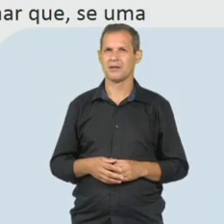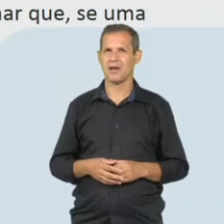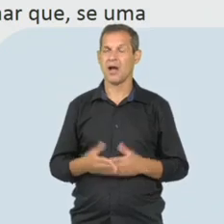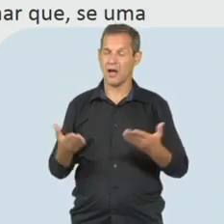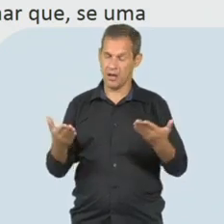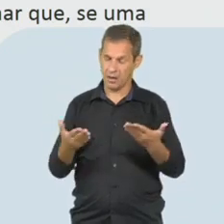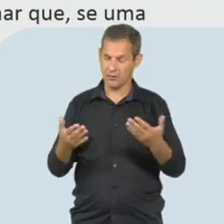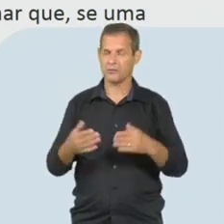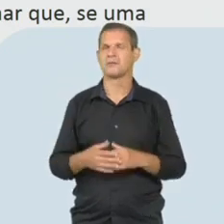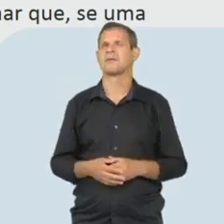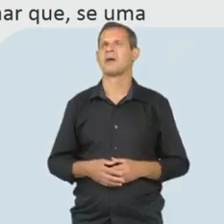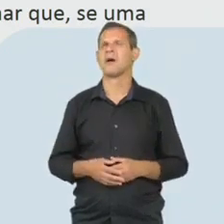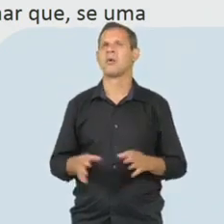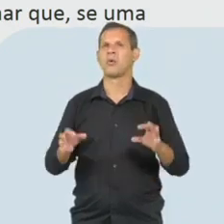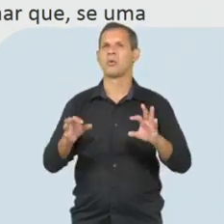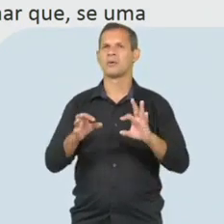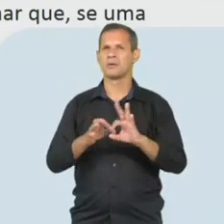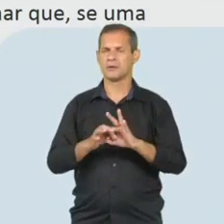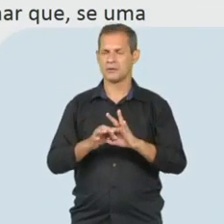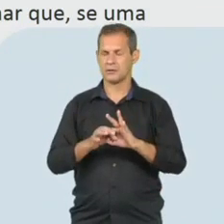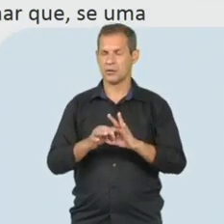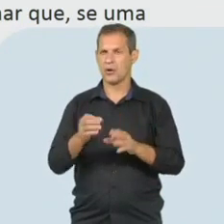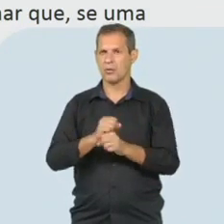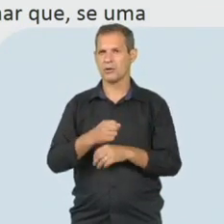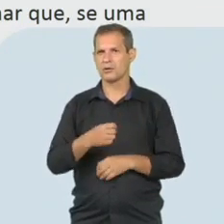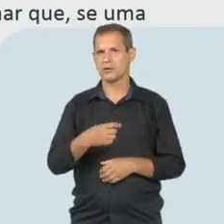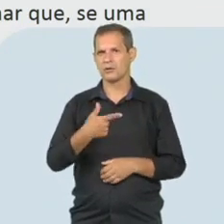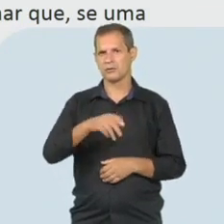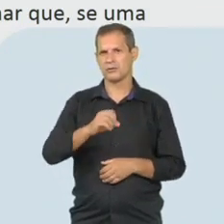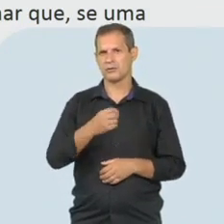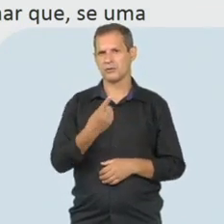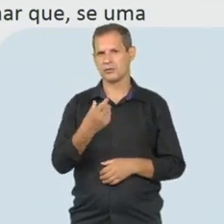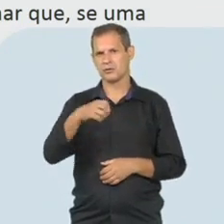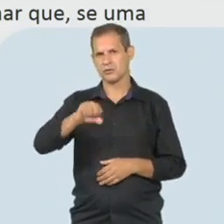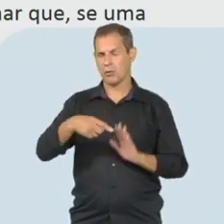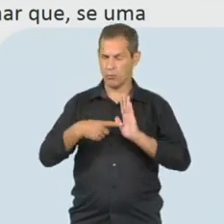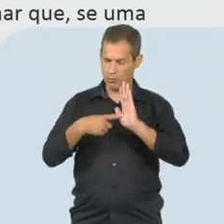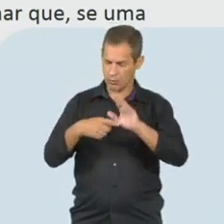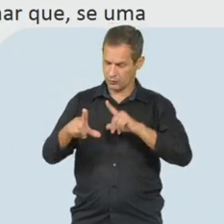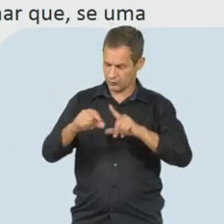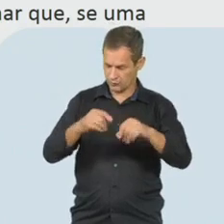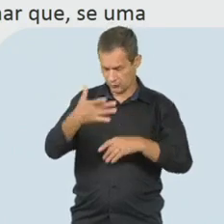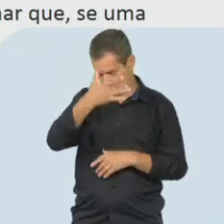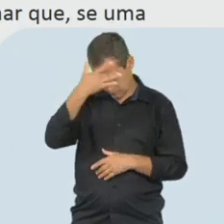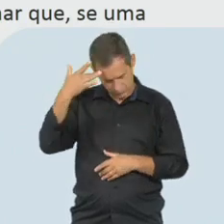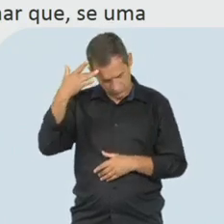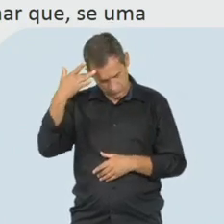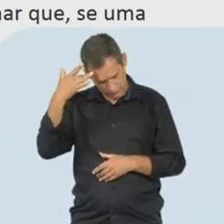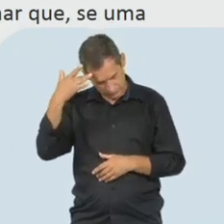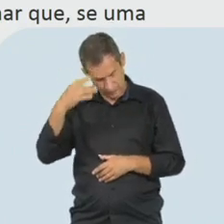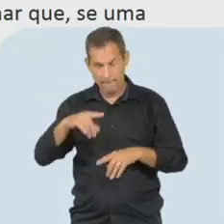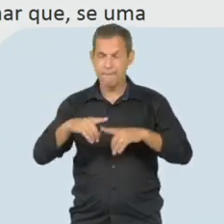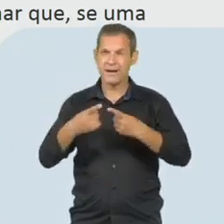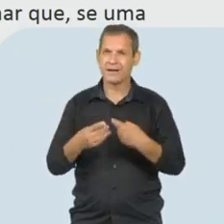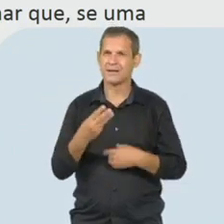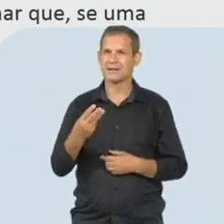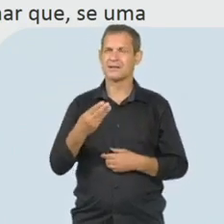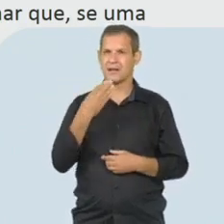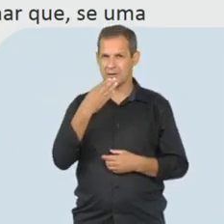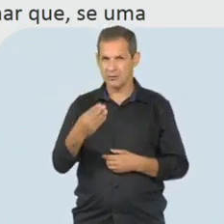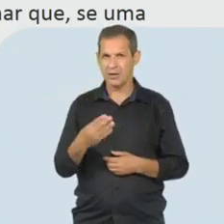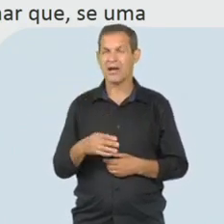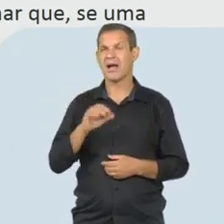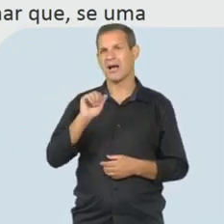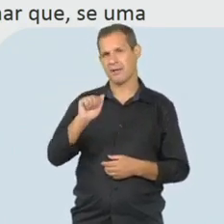seguir, relativa ao ano de 2019, mostra a preferência de algumas pessoas em relação a 3 marcas,